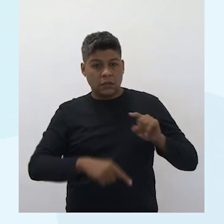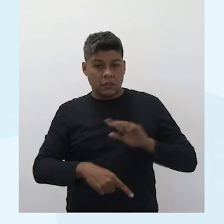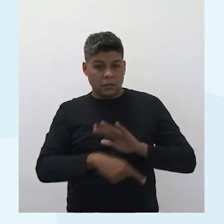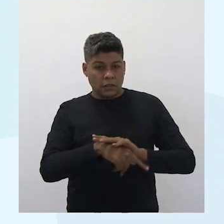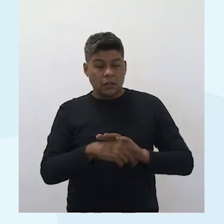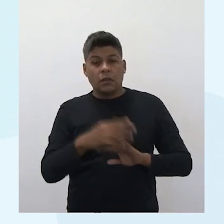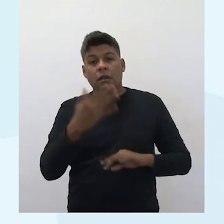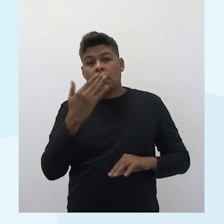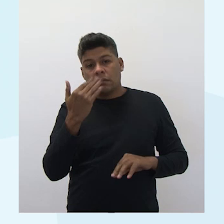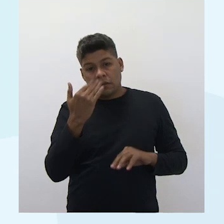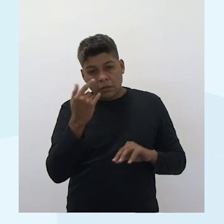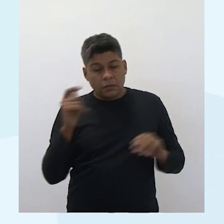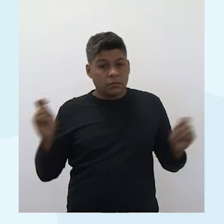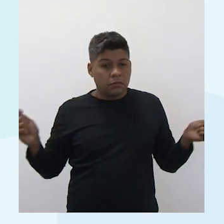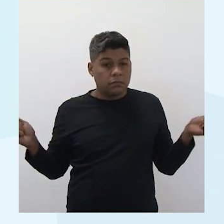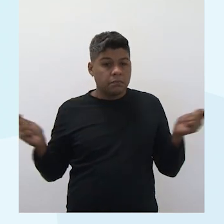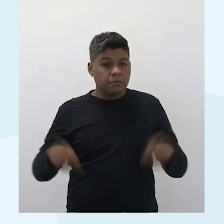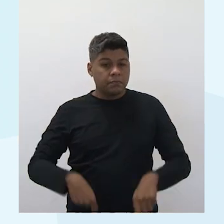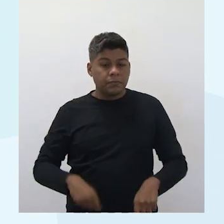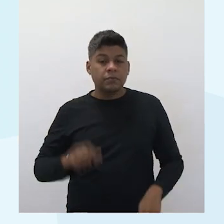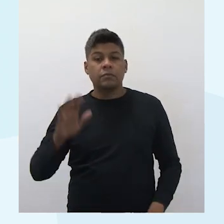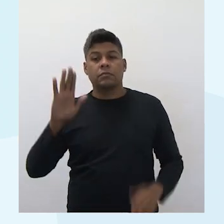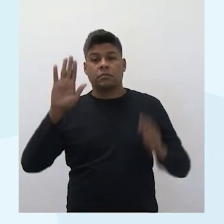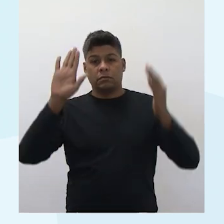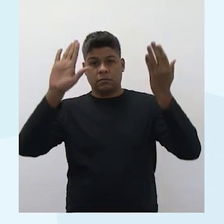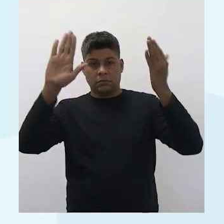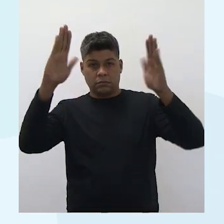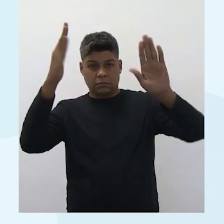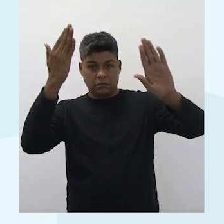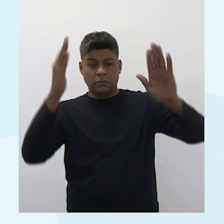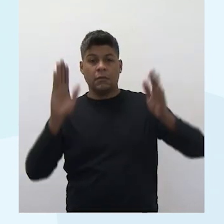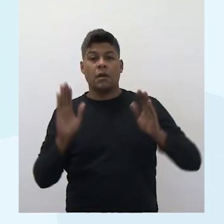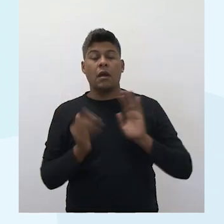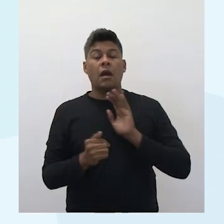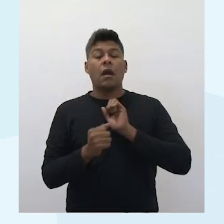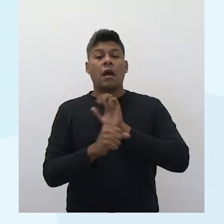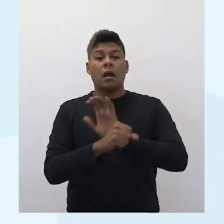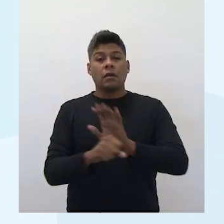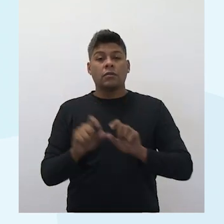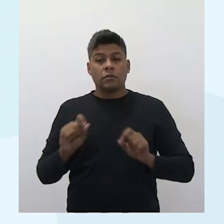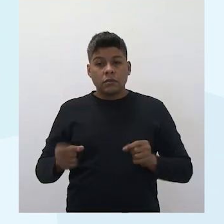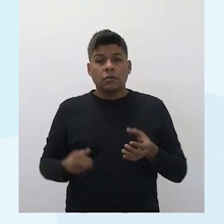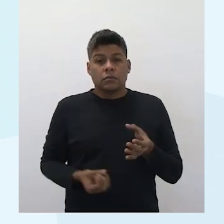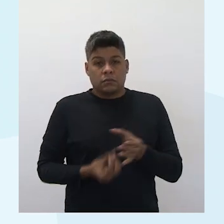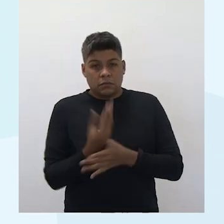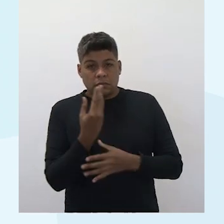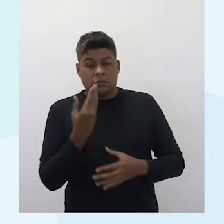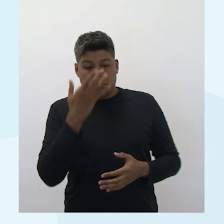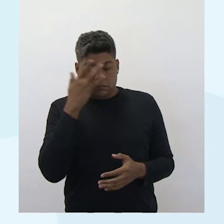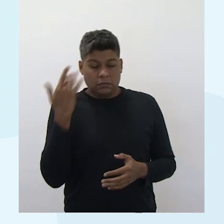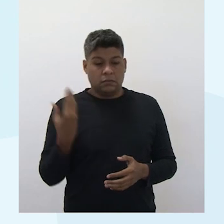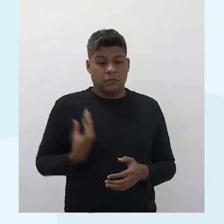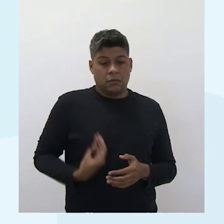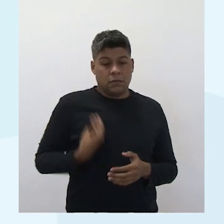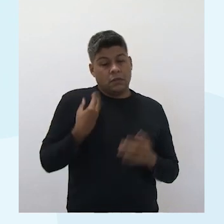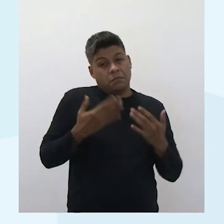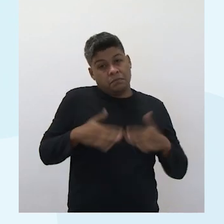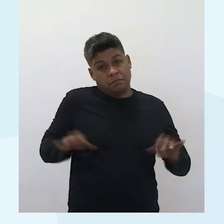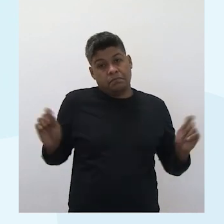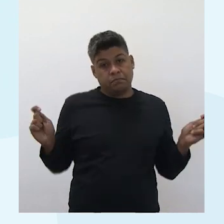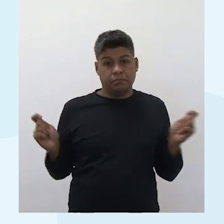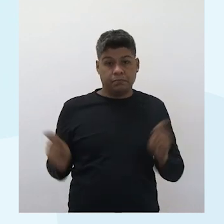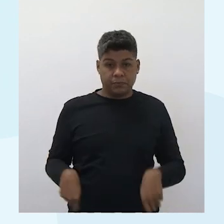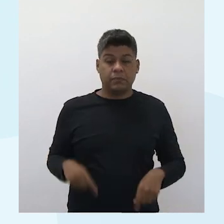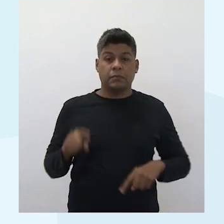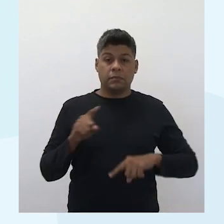fator alimentação e condições climatológicas, né, que favorecem a questão da reprodução dos seres vivos, né, e assim possibilitando desses